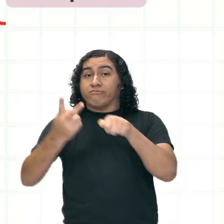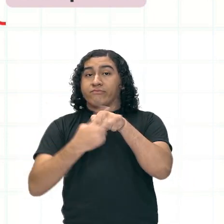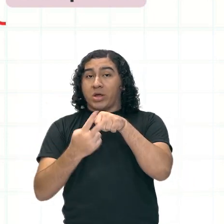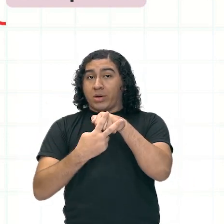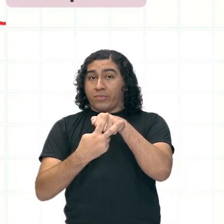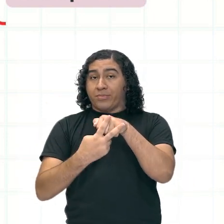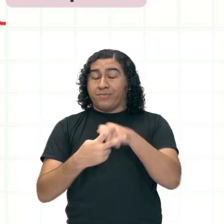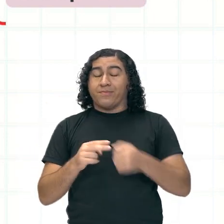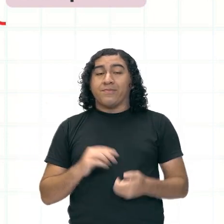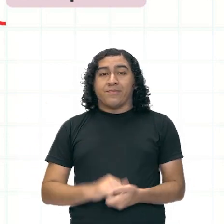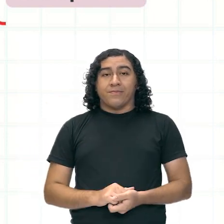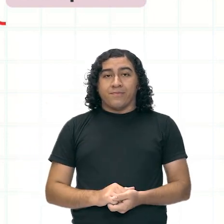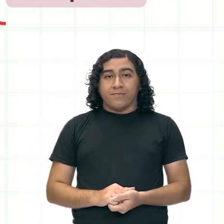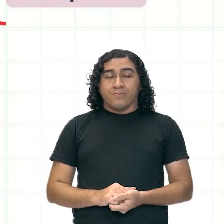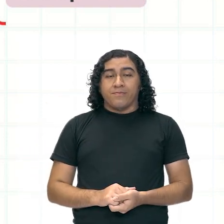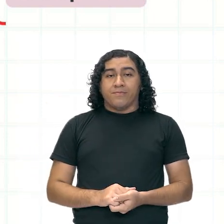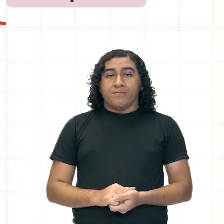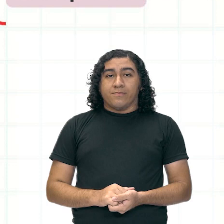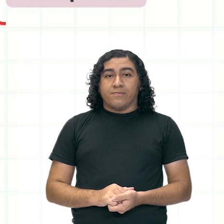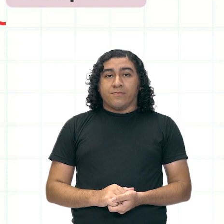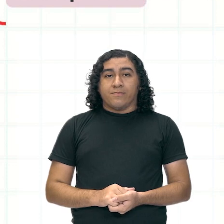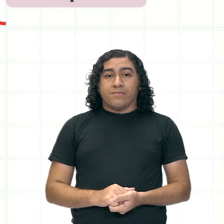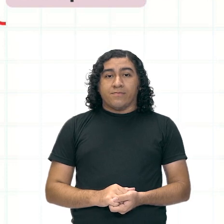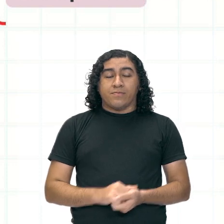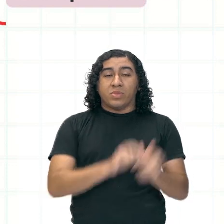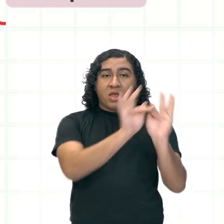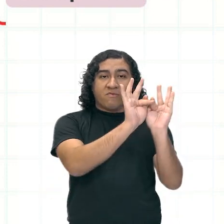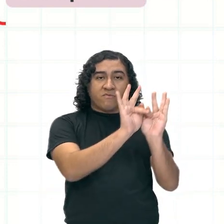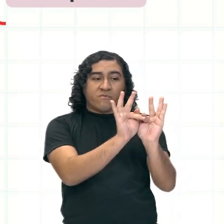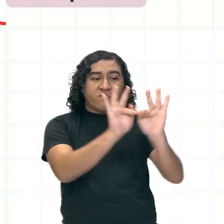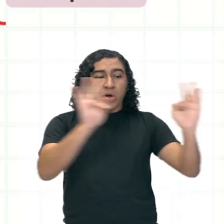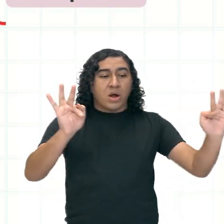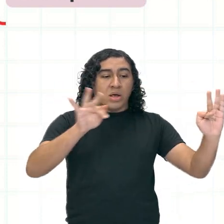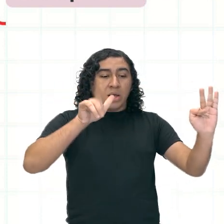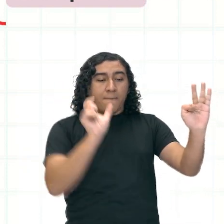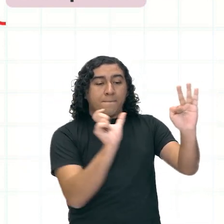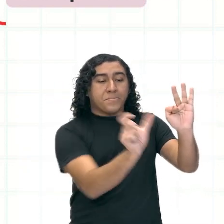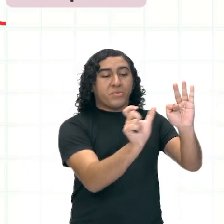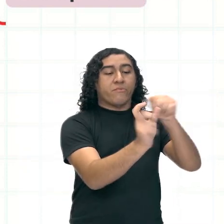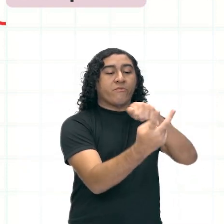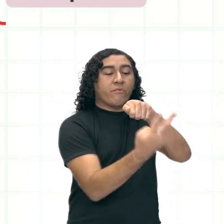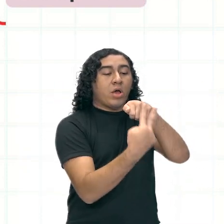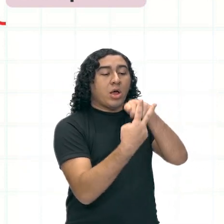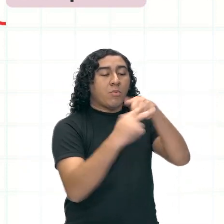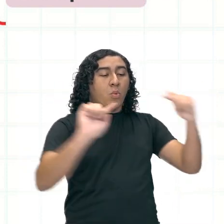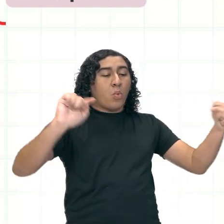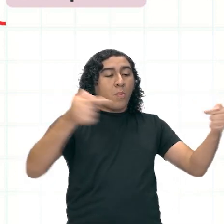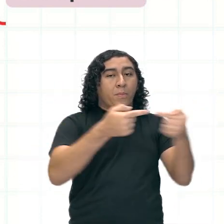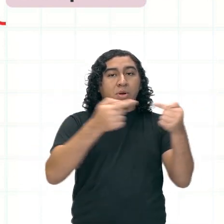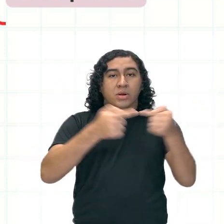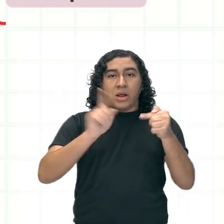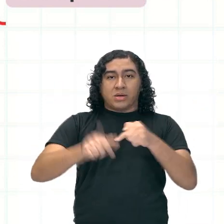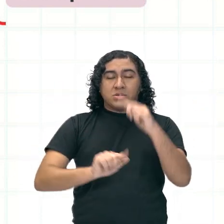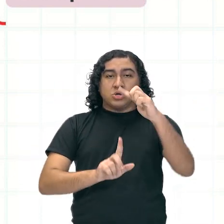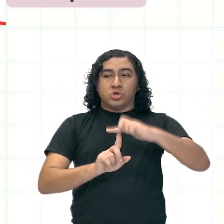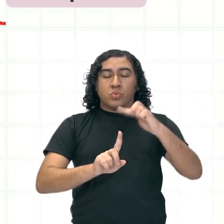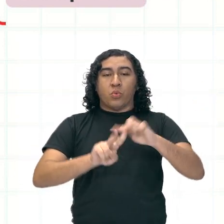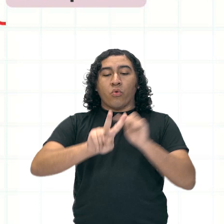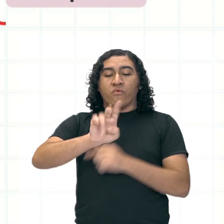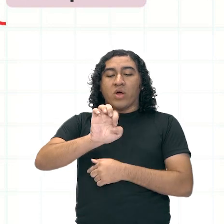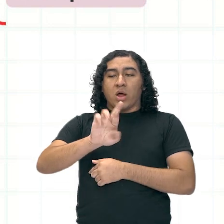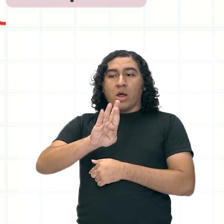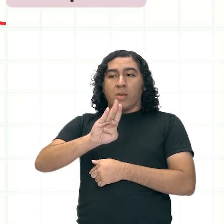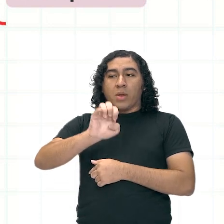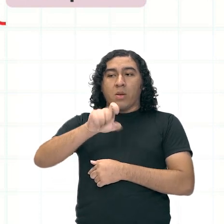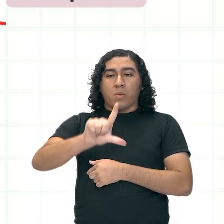presença de um verbo neste enunciado que irá marcar esse enunciado como verbal, frase